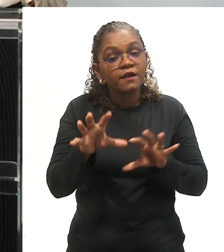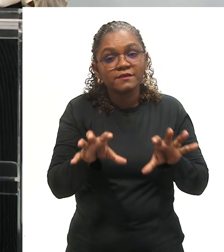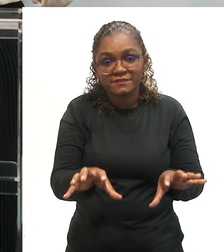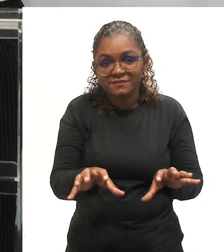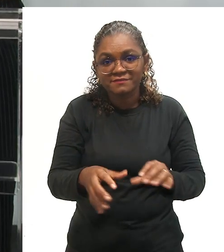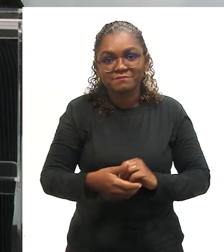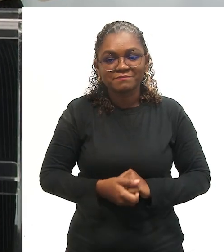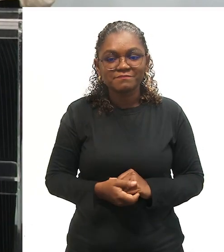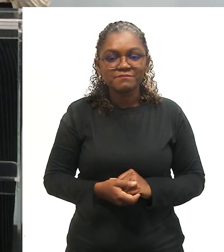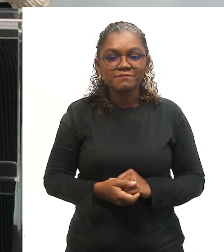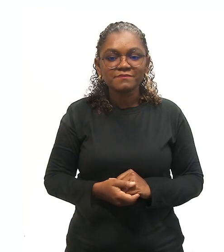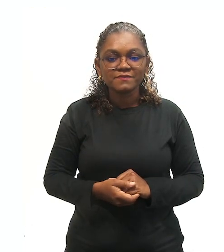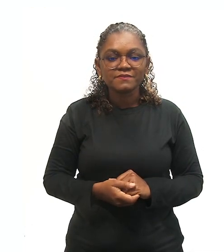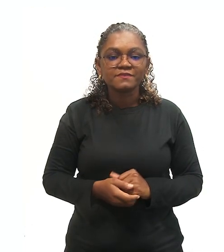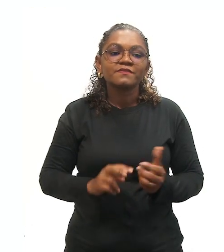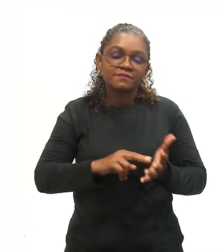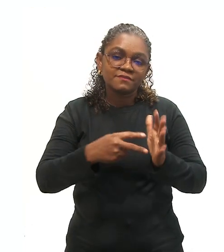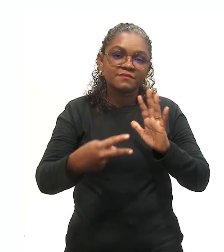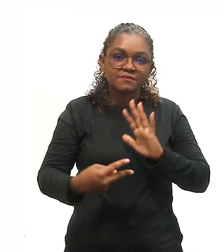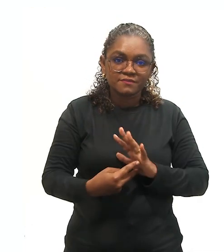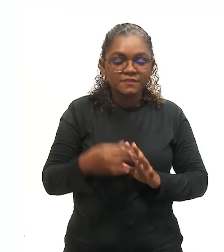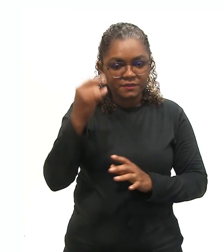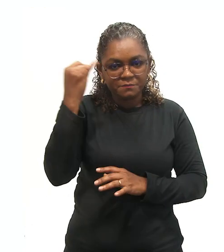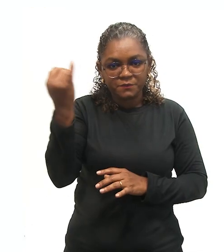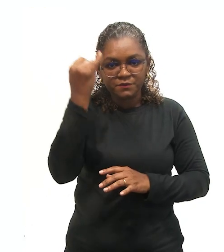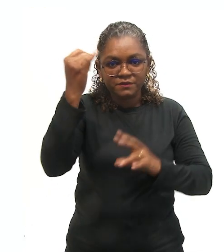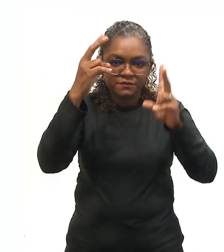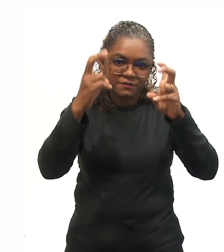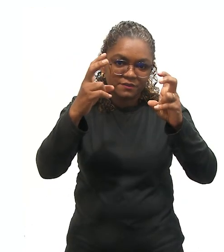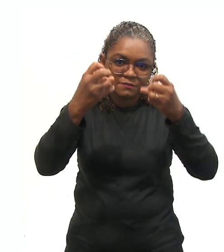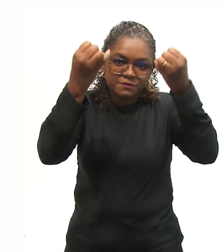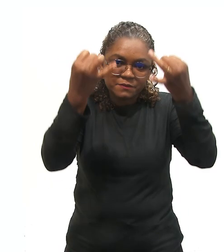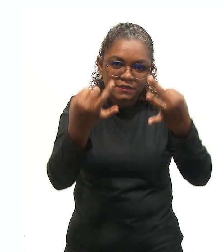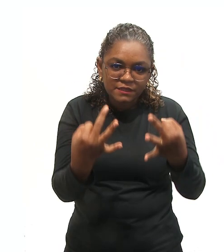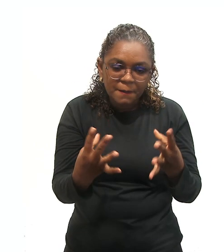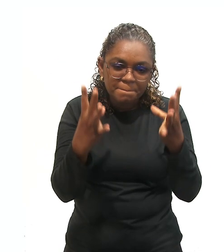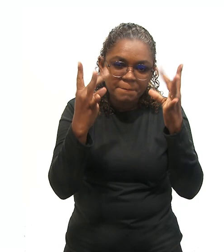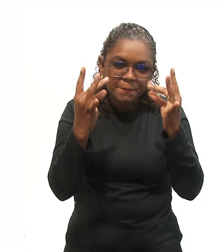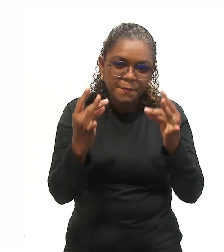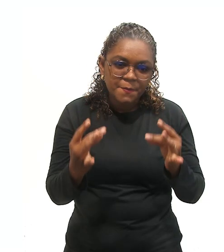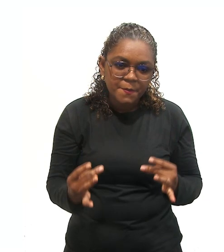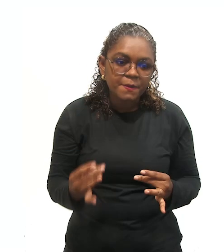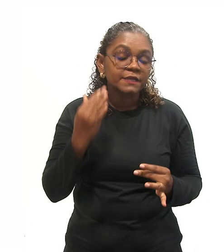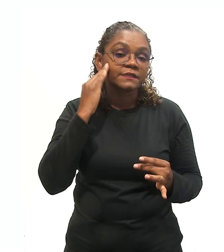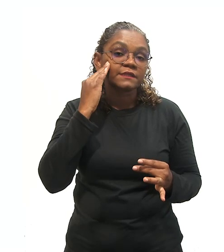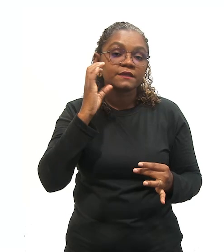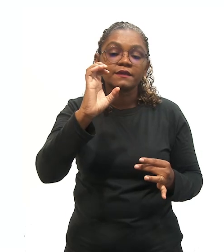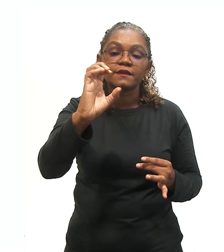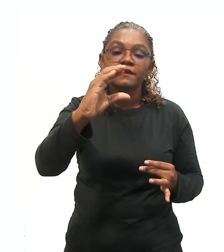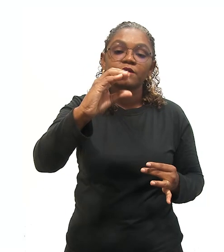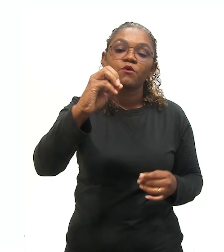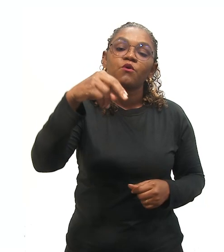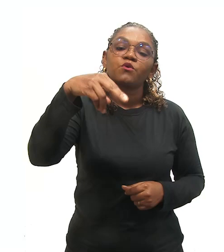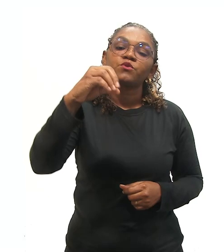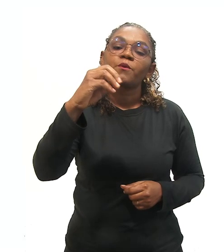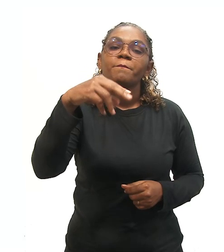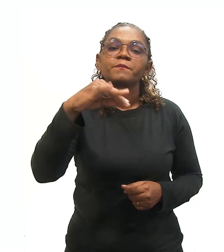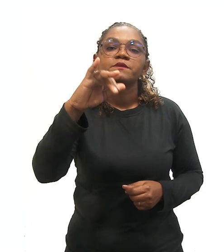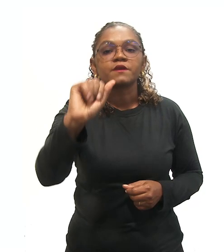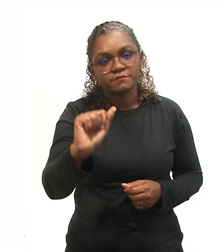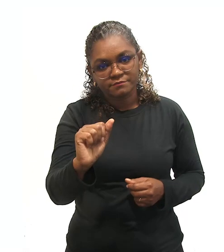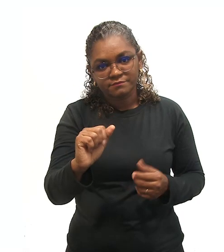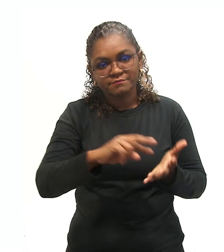naquele momento. E essa é uma das premissas importantes para entender a economia. Por que eu falo isso? Porque isso tem a ver com os recursos produtivos. Os